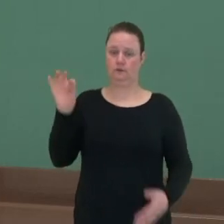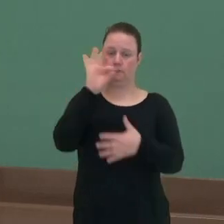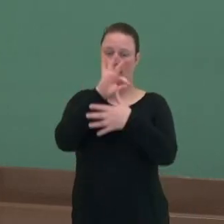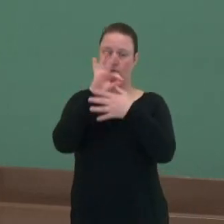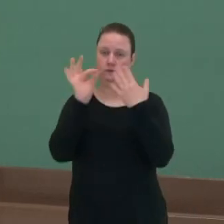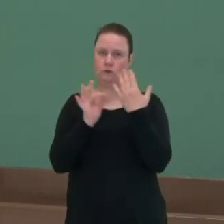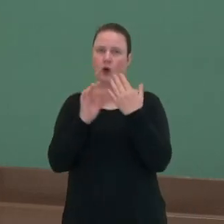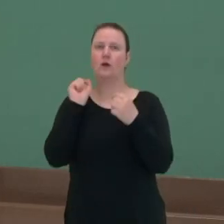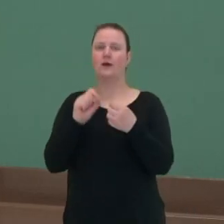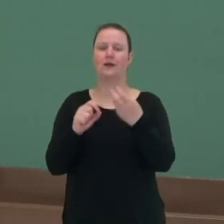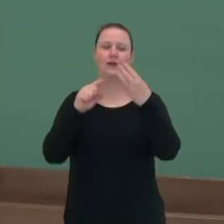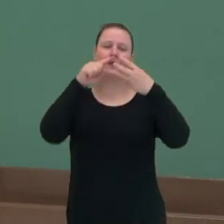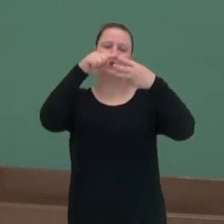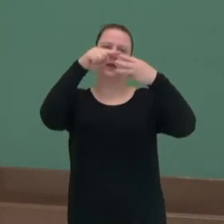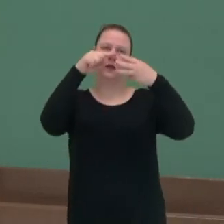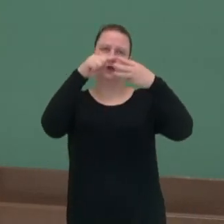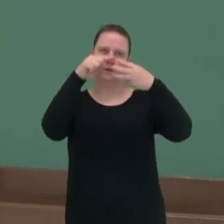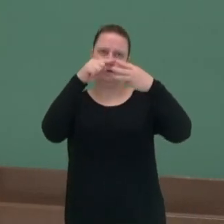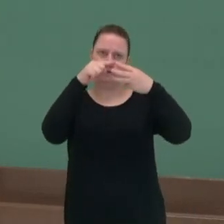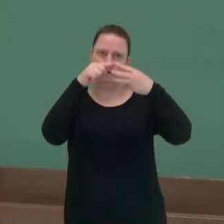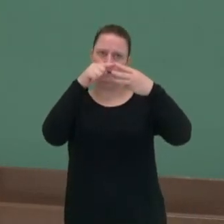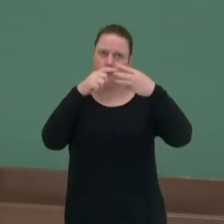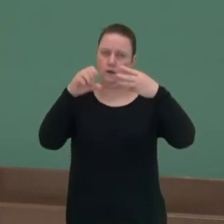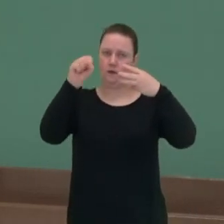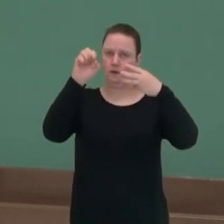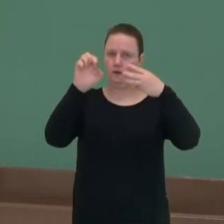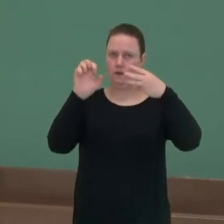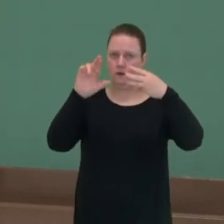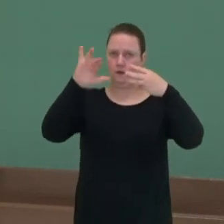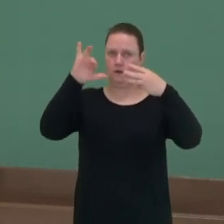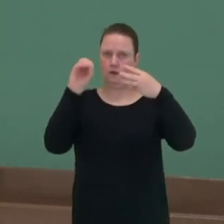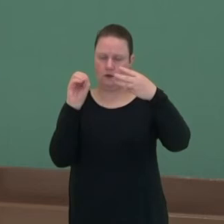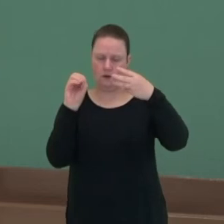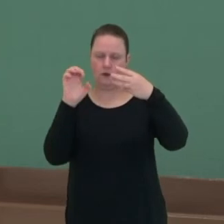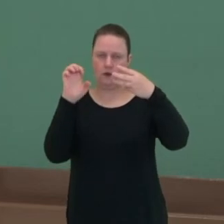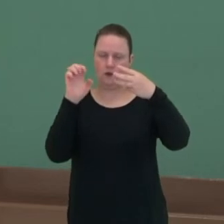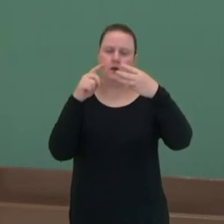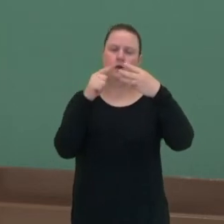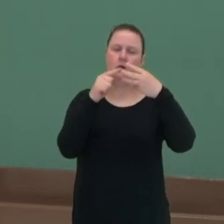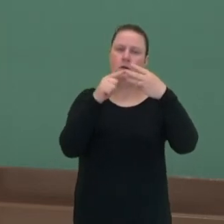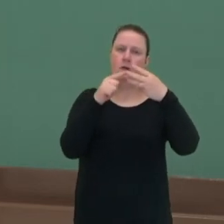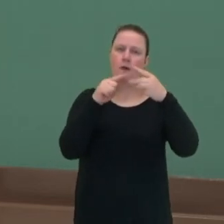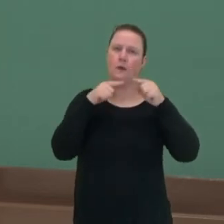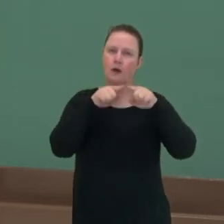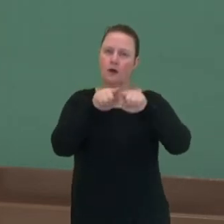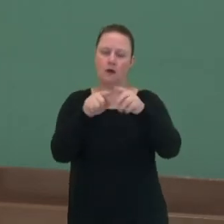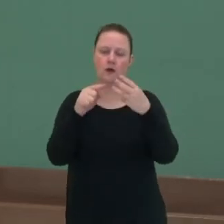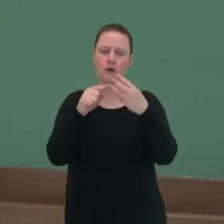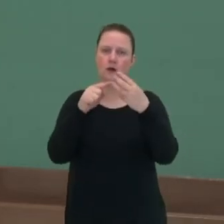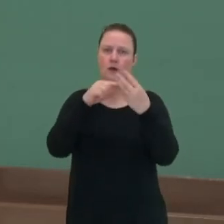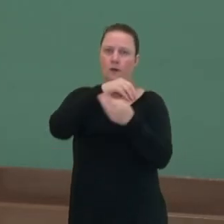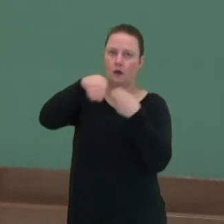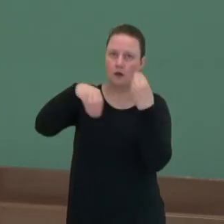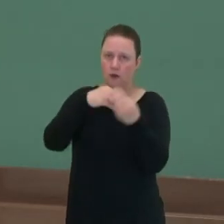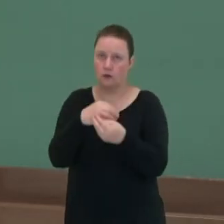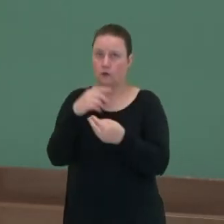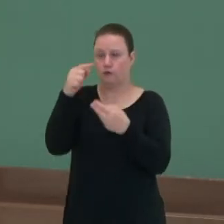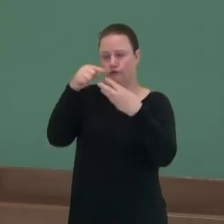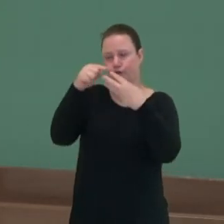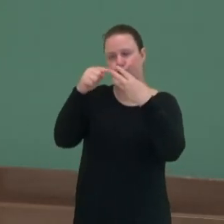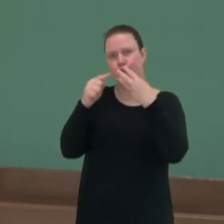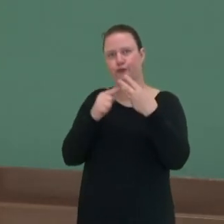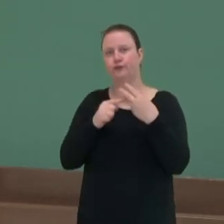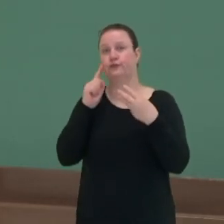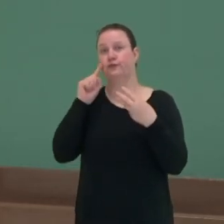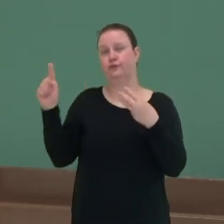3 tipos: em série, paralelo e misto, dependendo da ligação desses componentes.